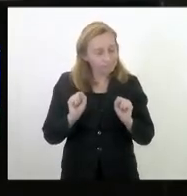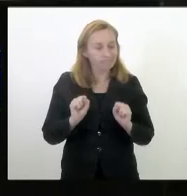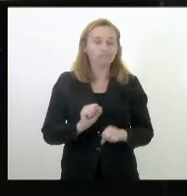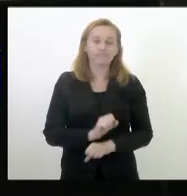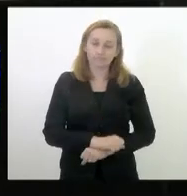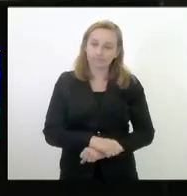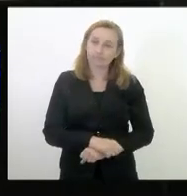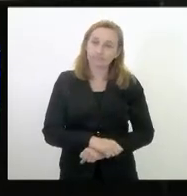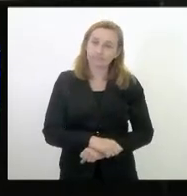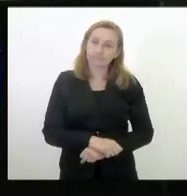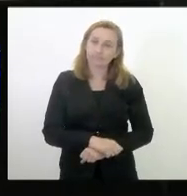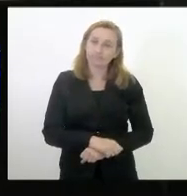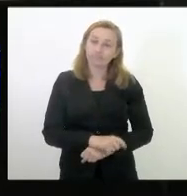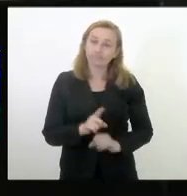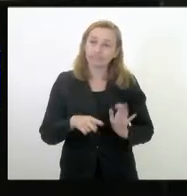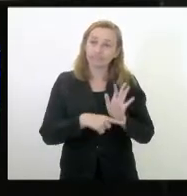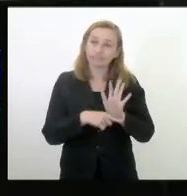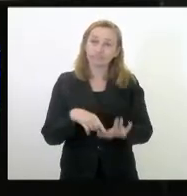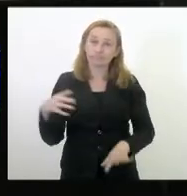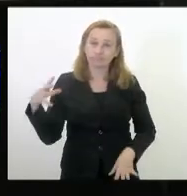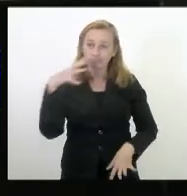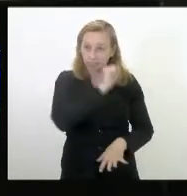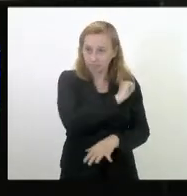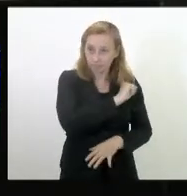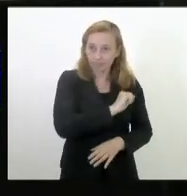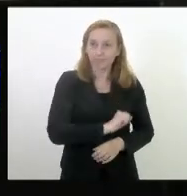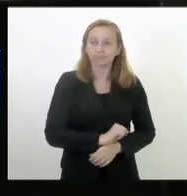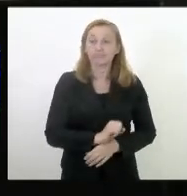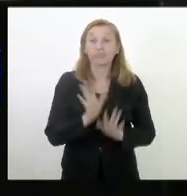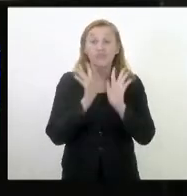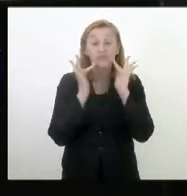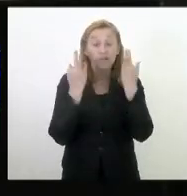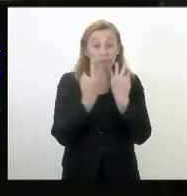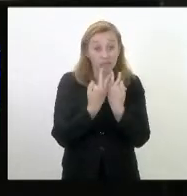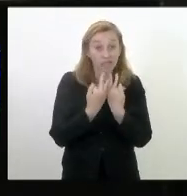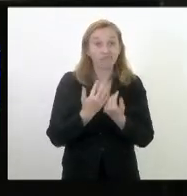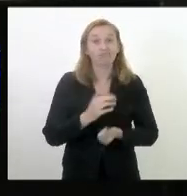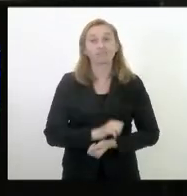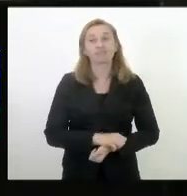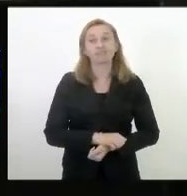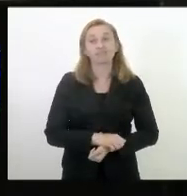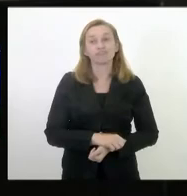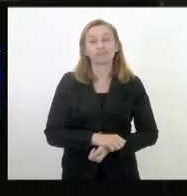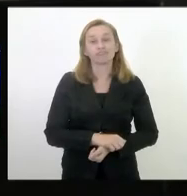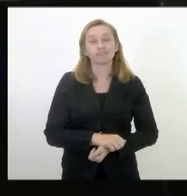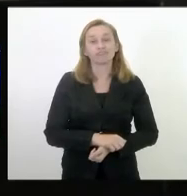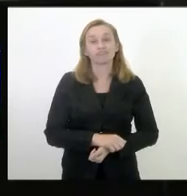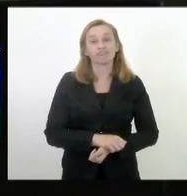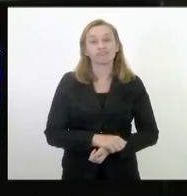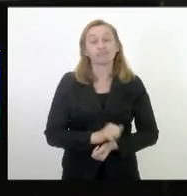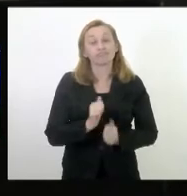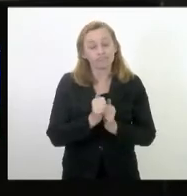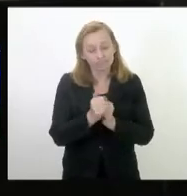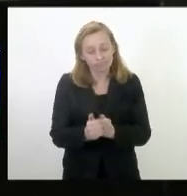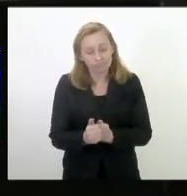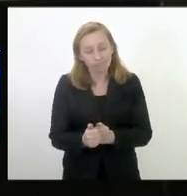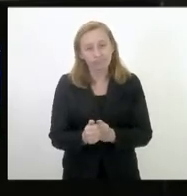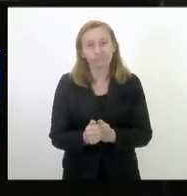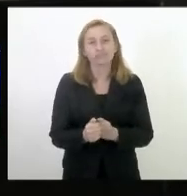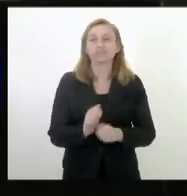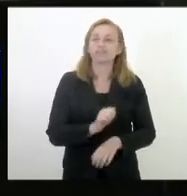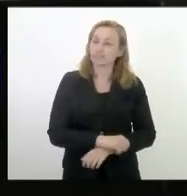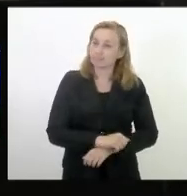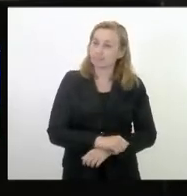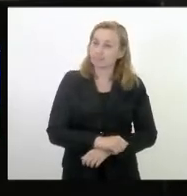prestar um auxílio emergencial a famílias, a categorias, a segmentos da população